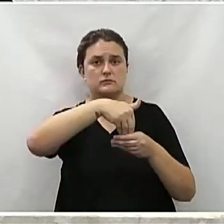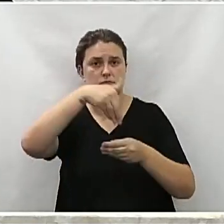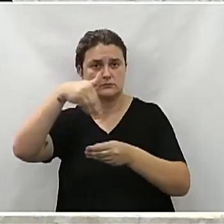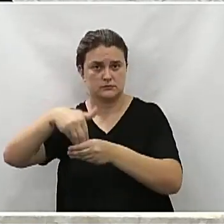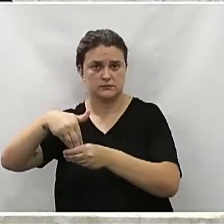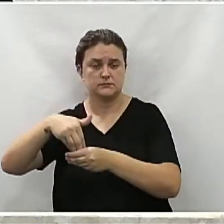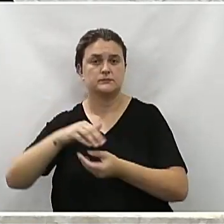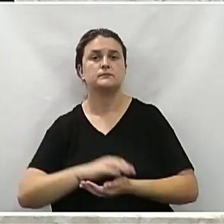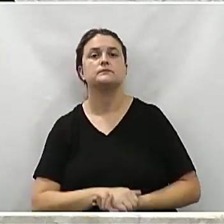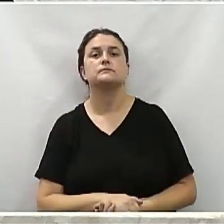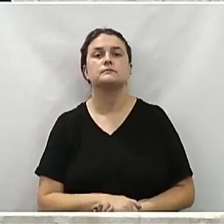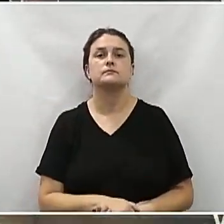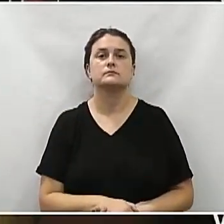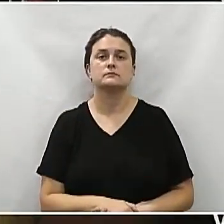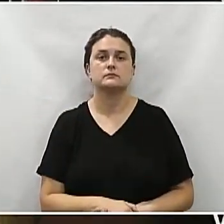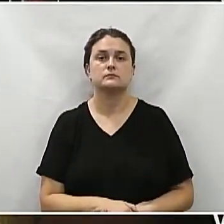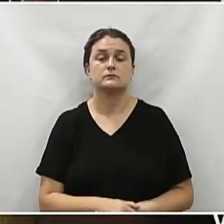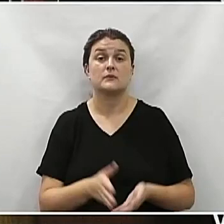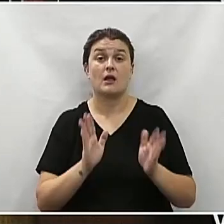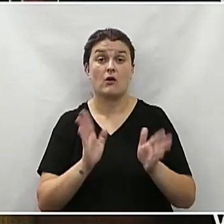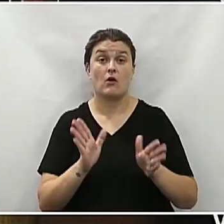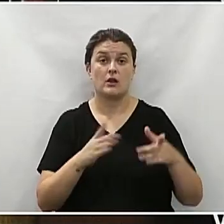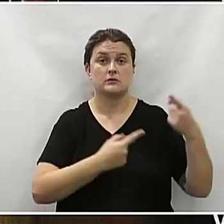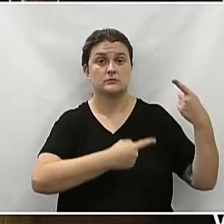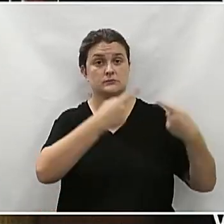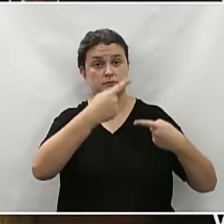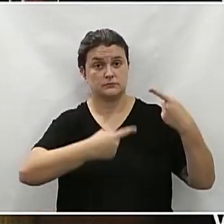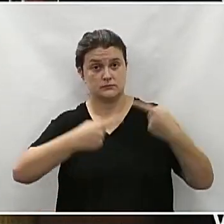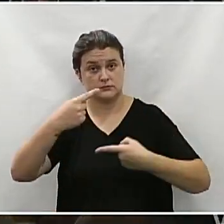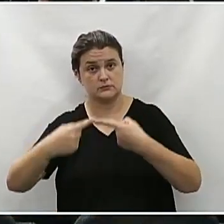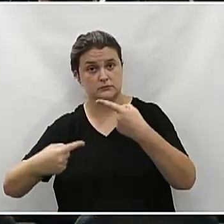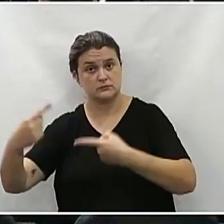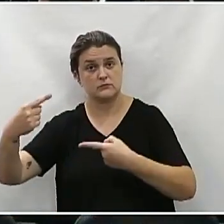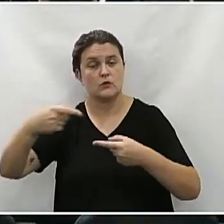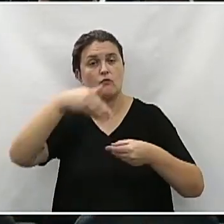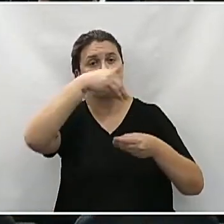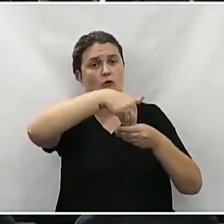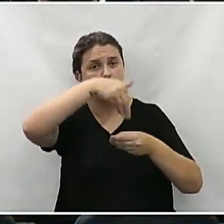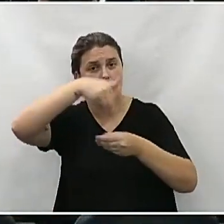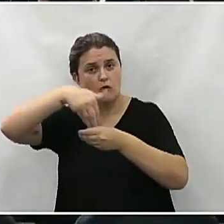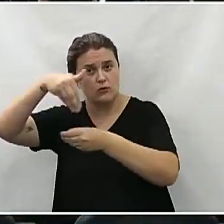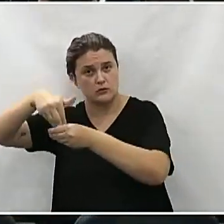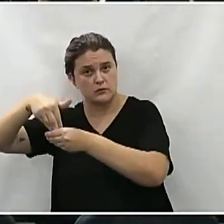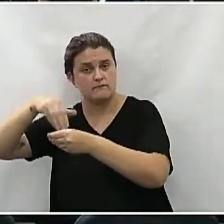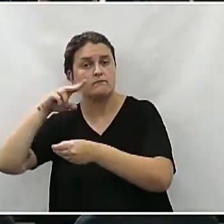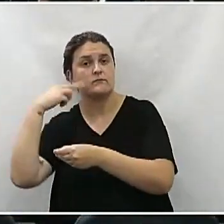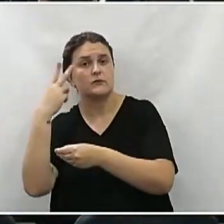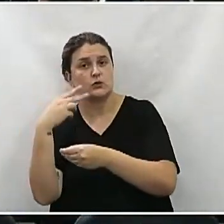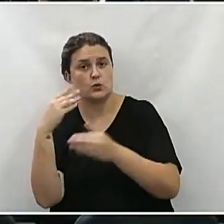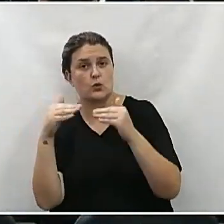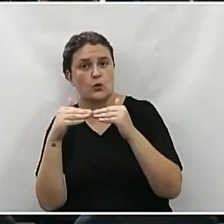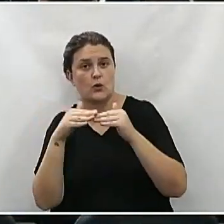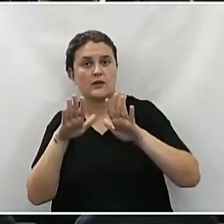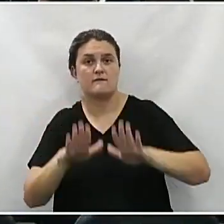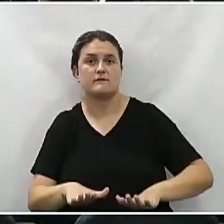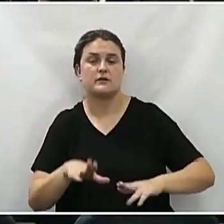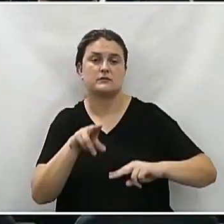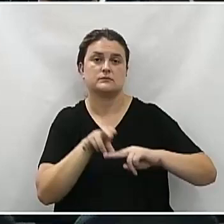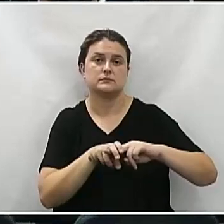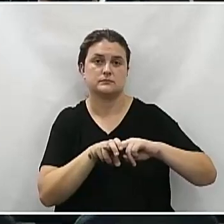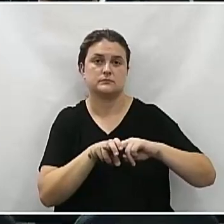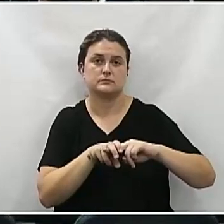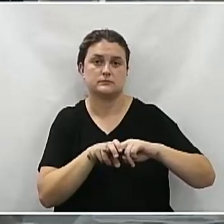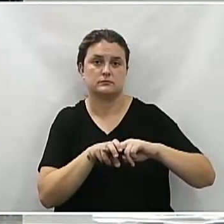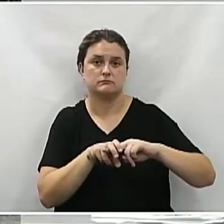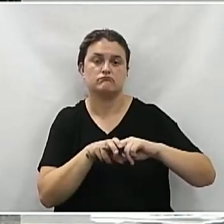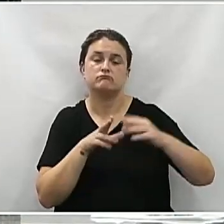do regimento. É ao parecer. Em discussão, em votação, senhores vereadores que aprovam, permaneçam como